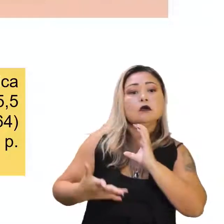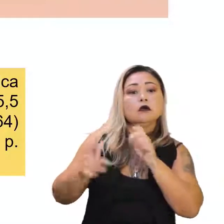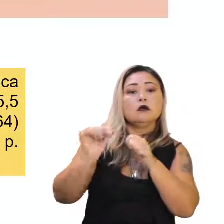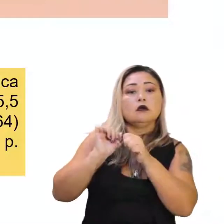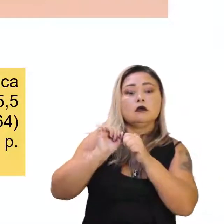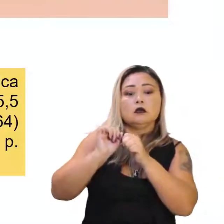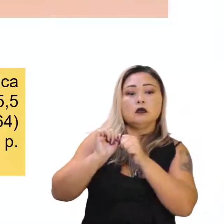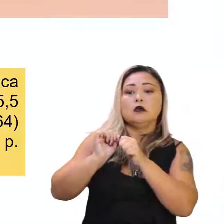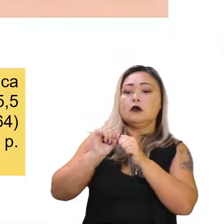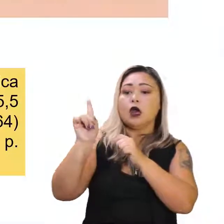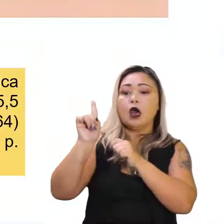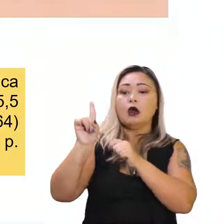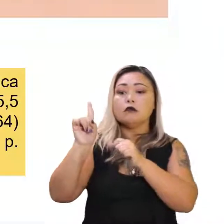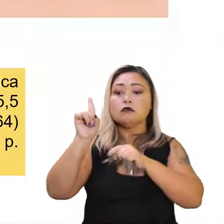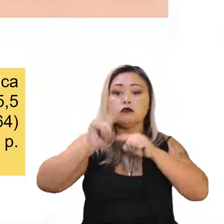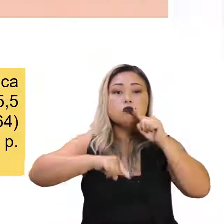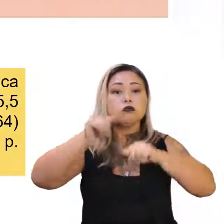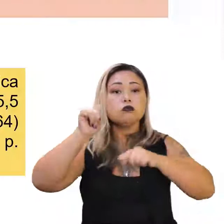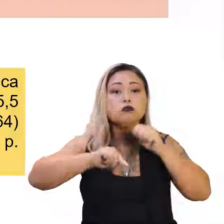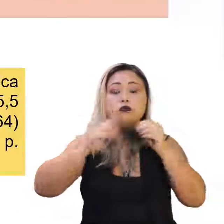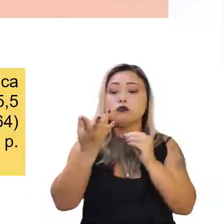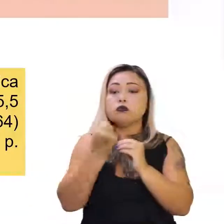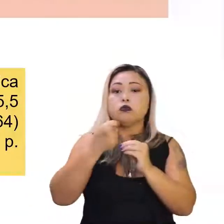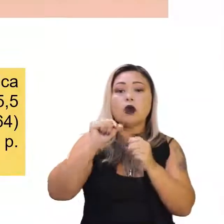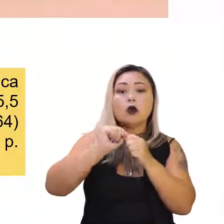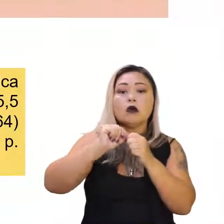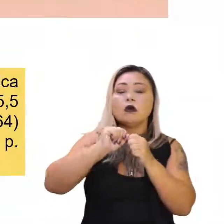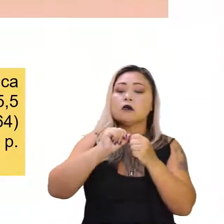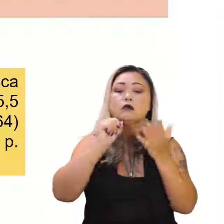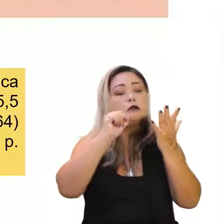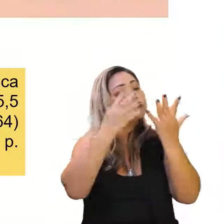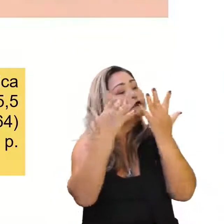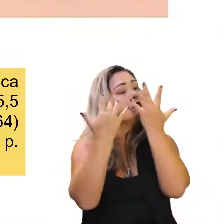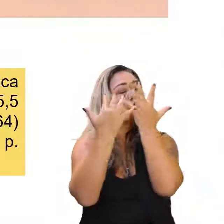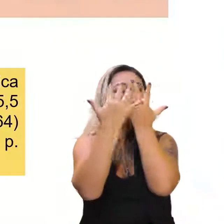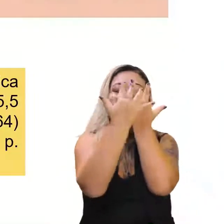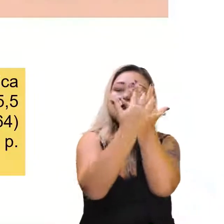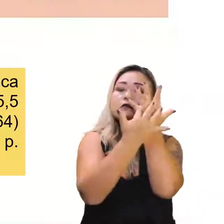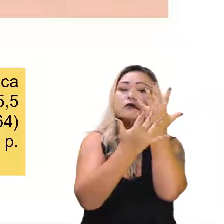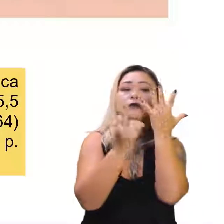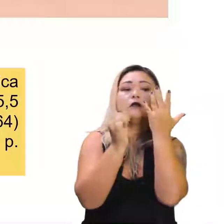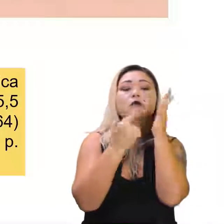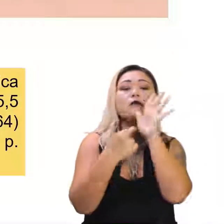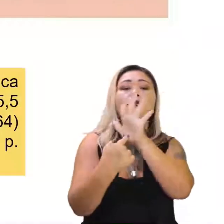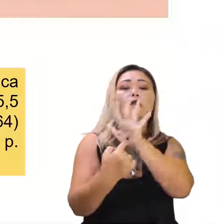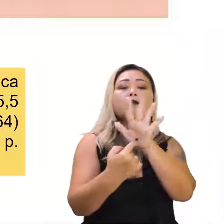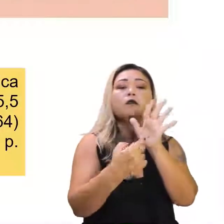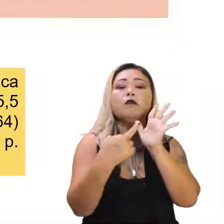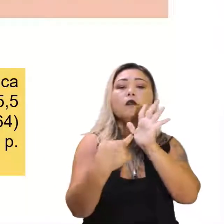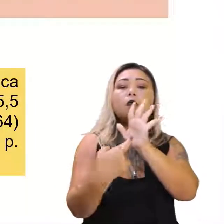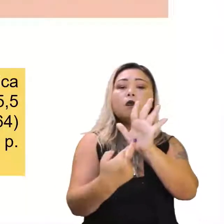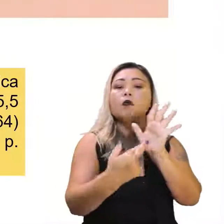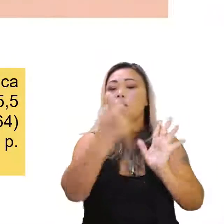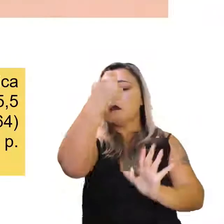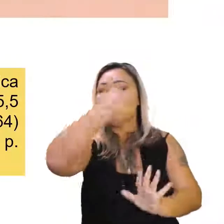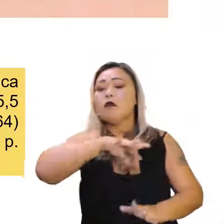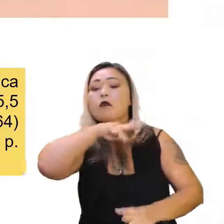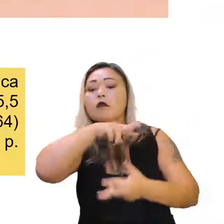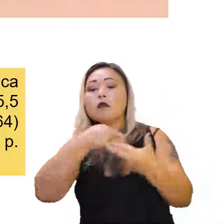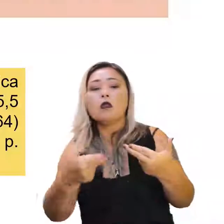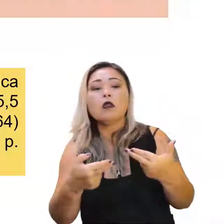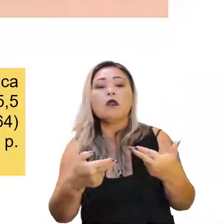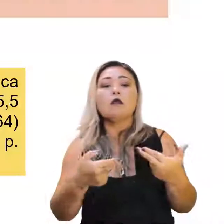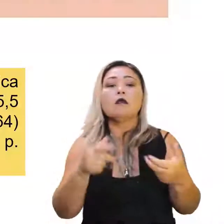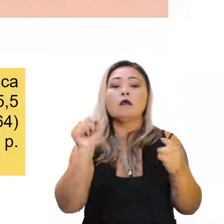as peças de arte africana é figurativa, não é, professor? Isso. Busca representar figuras, pessoas e